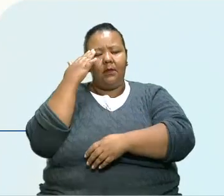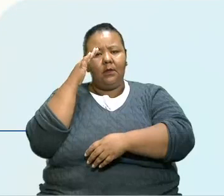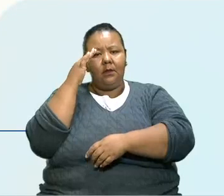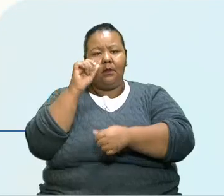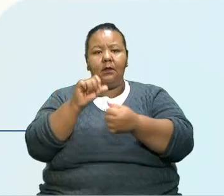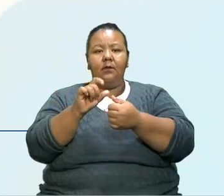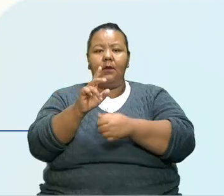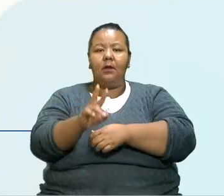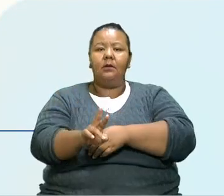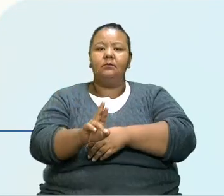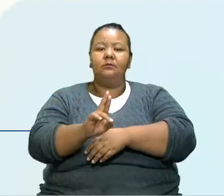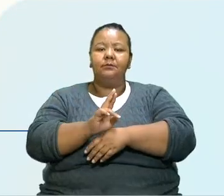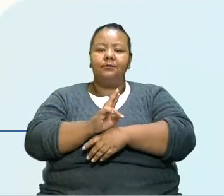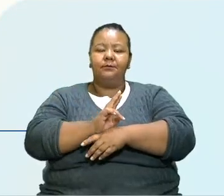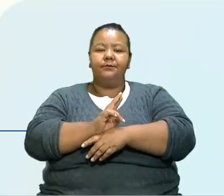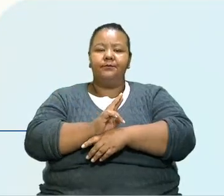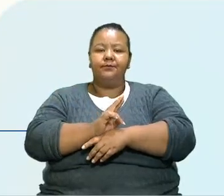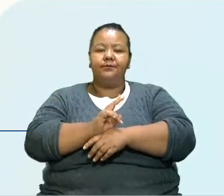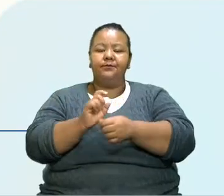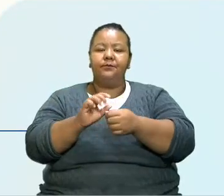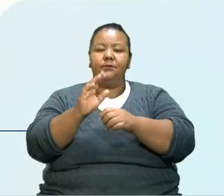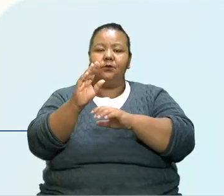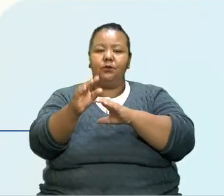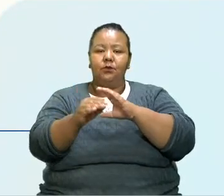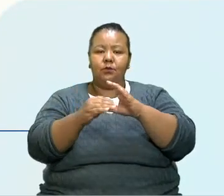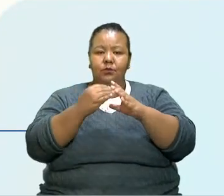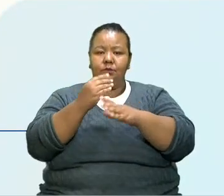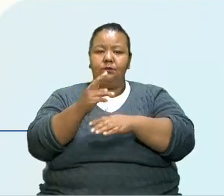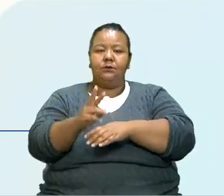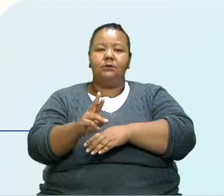vai devolver. Essa devolutiva